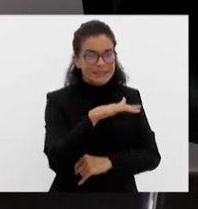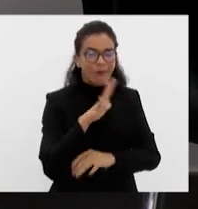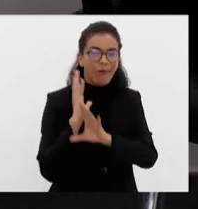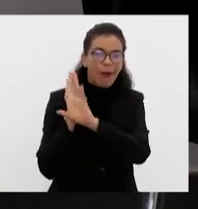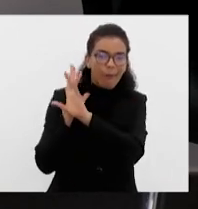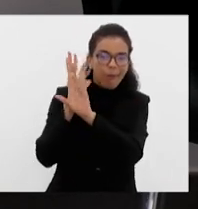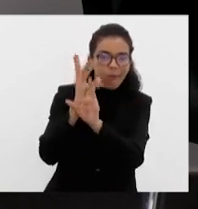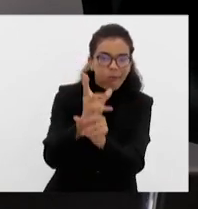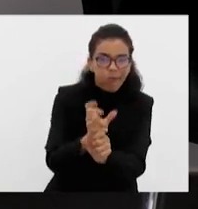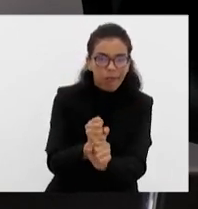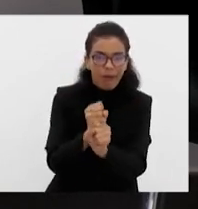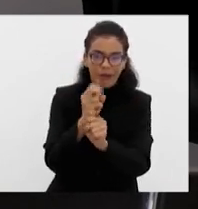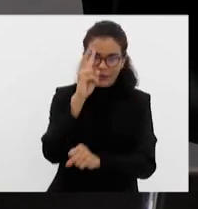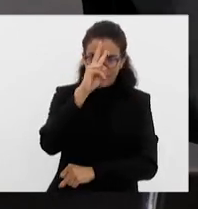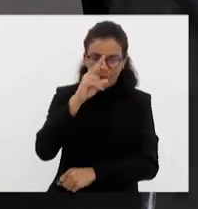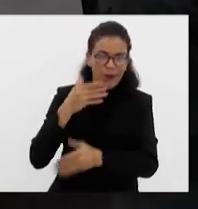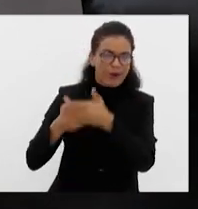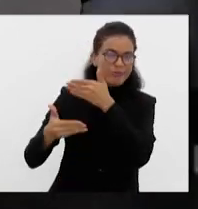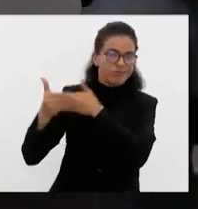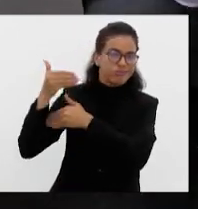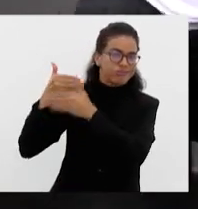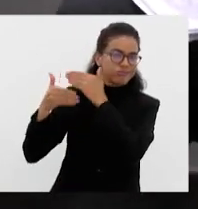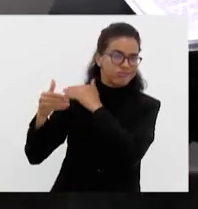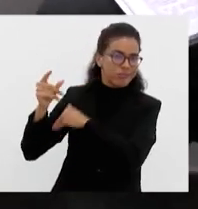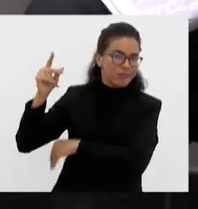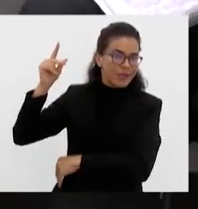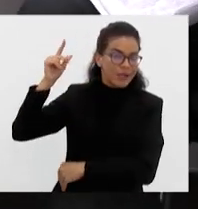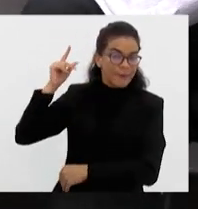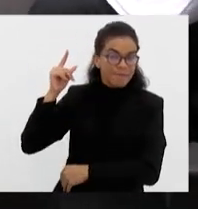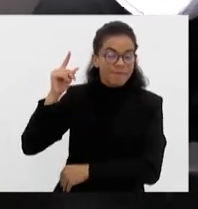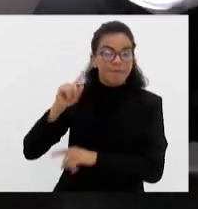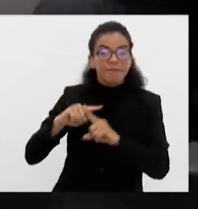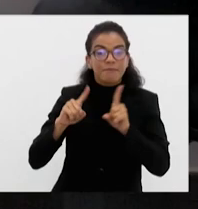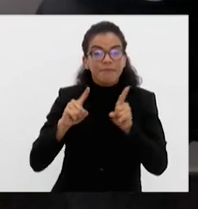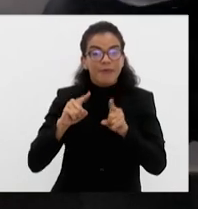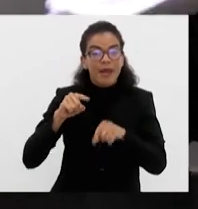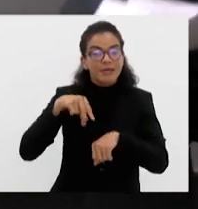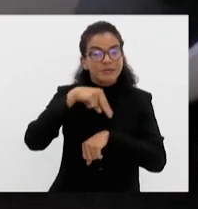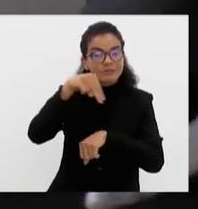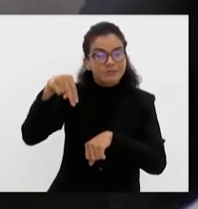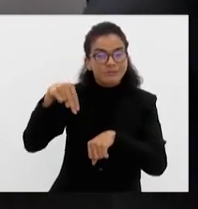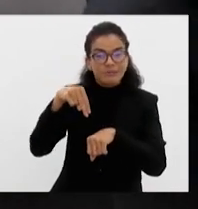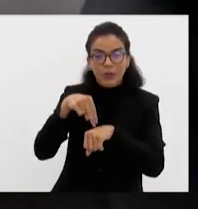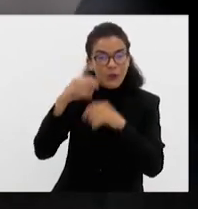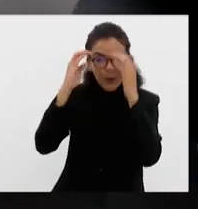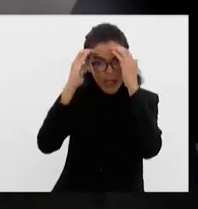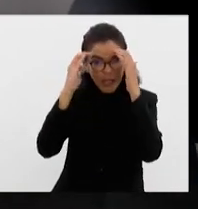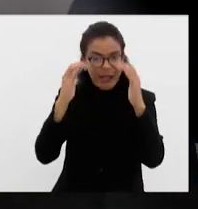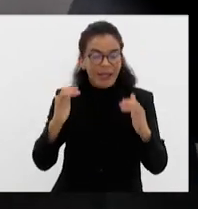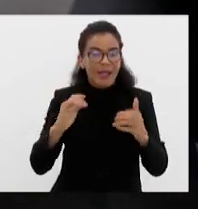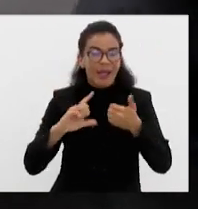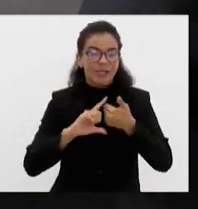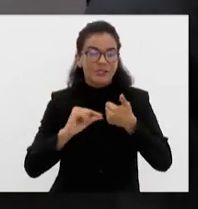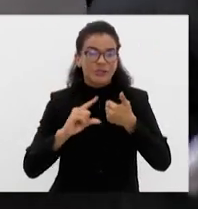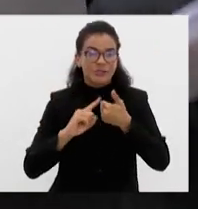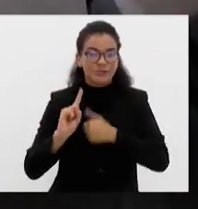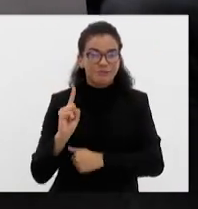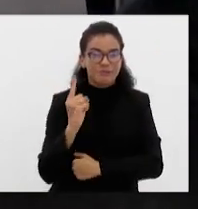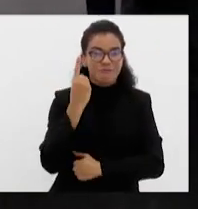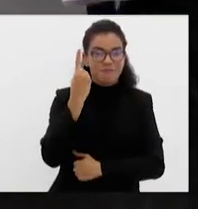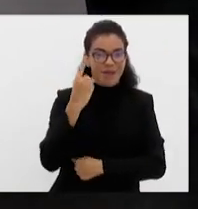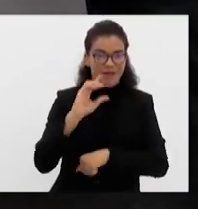históricas, que a União não cumpre aquilo que é o artigo 1º da Constituição